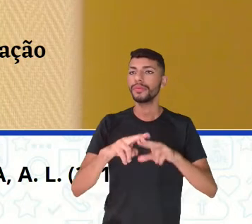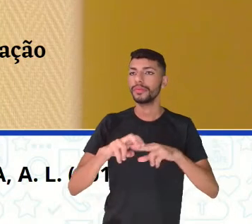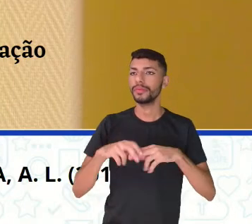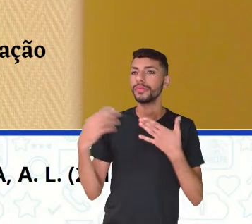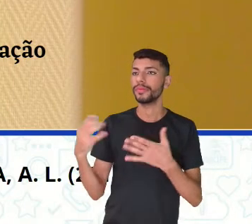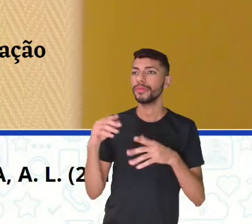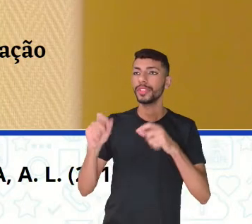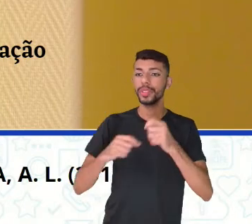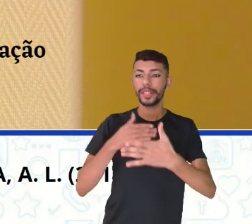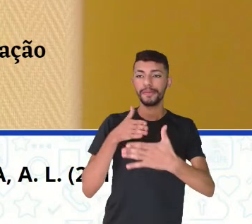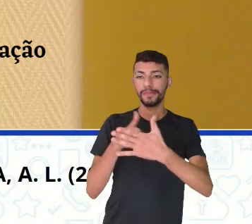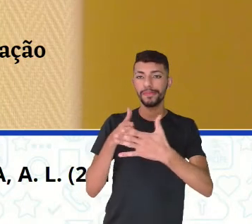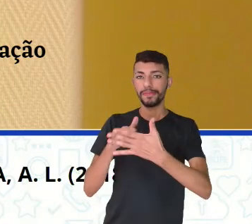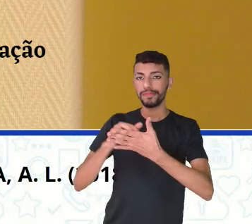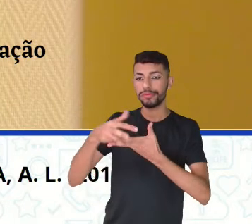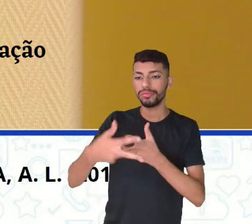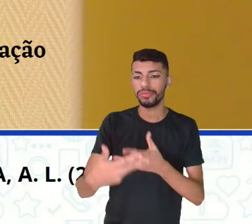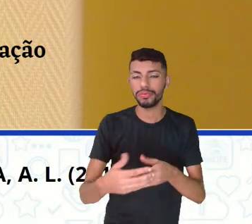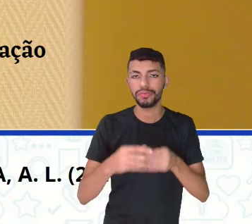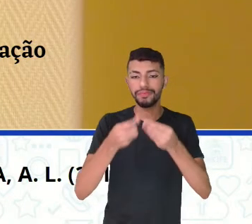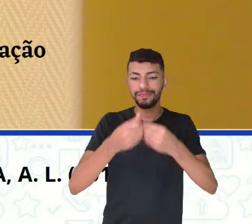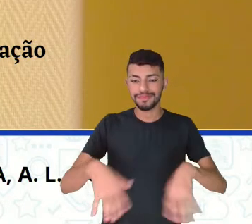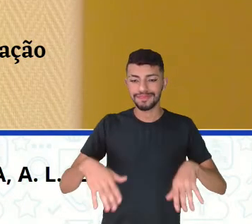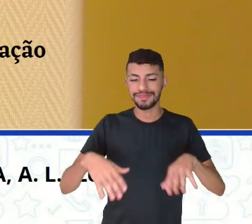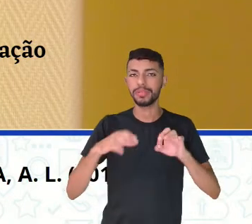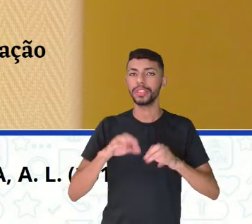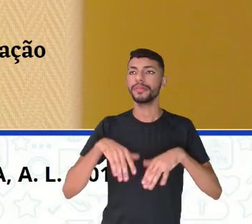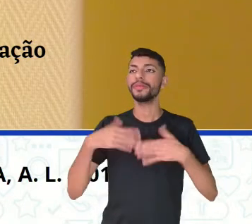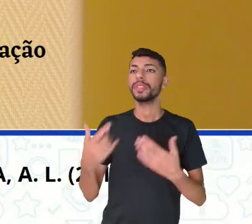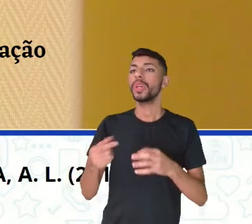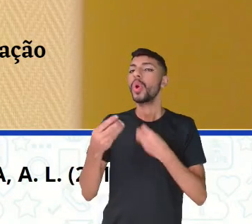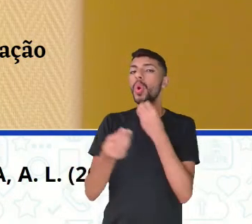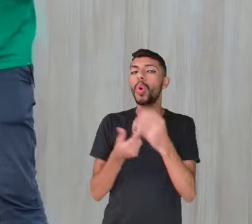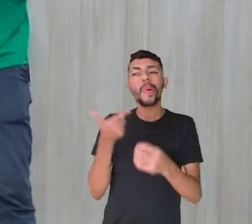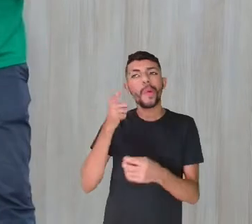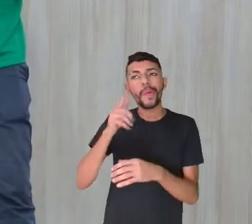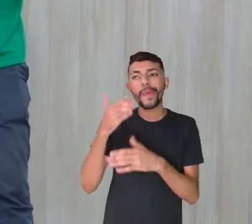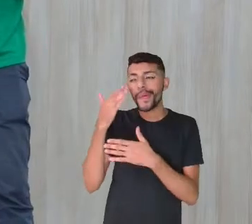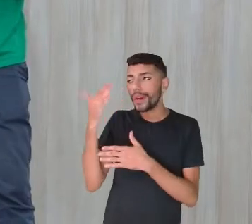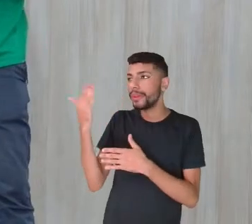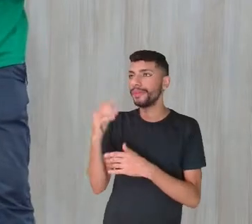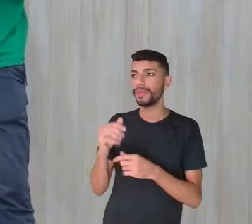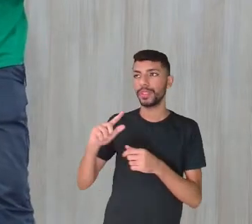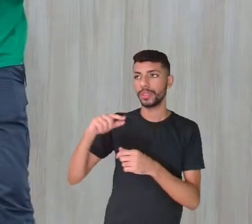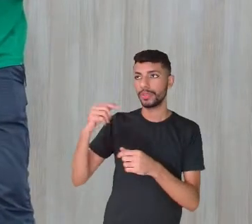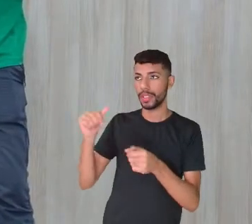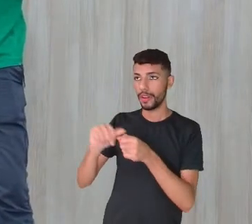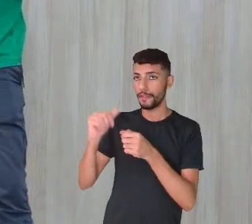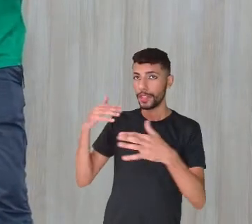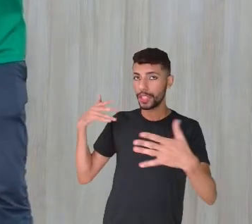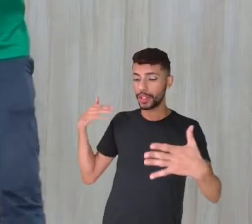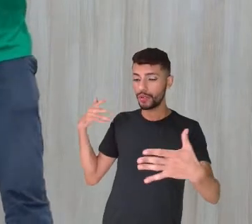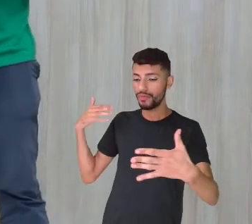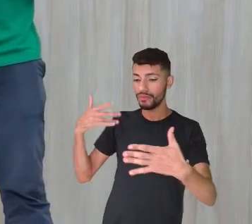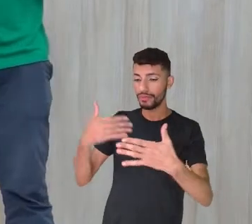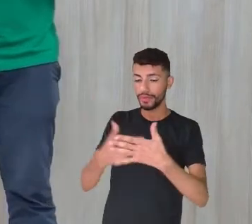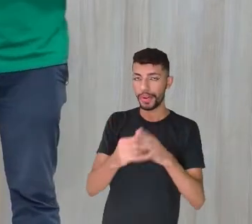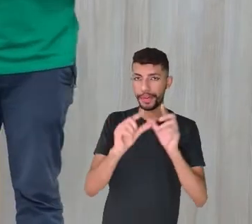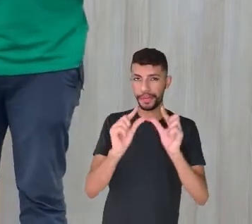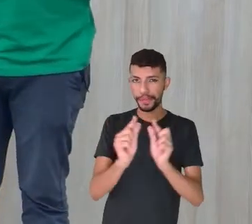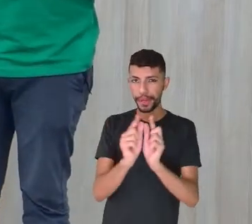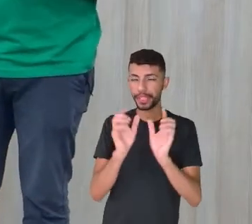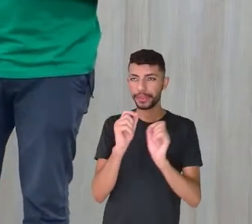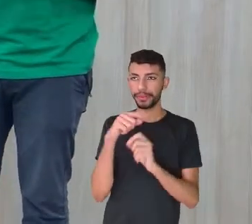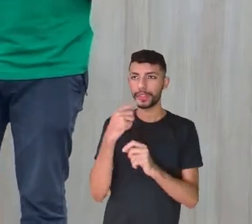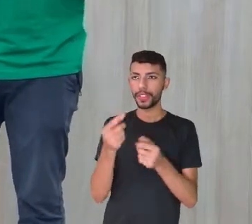esse rompimento da barragem. Mas como a gente chegou lá, né? Então eu fiz aqui uma pequena linha do tempo, tá? Onde a gente